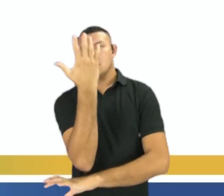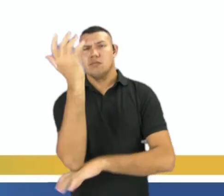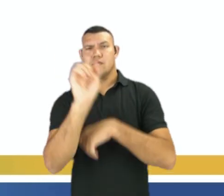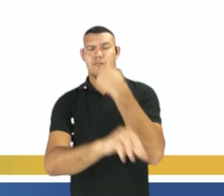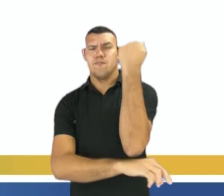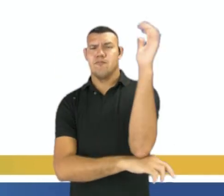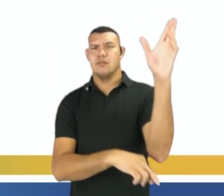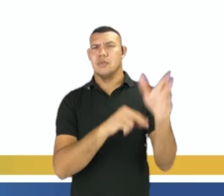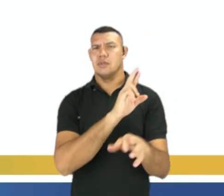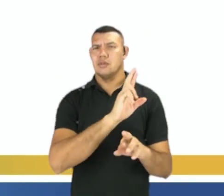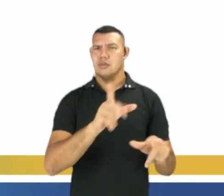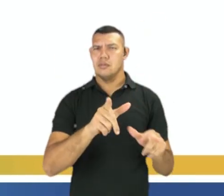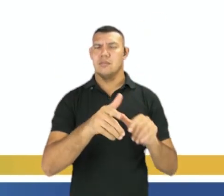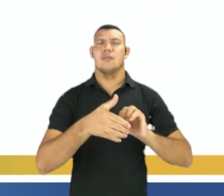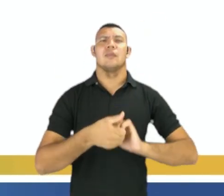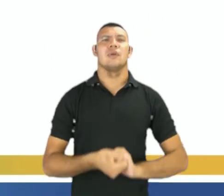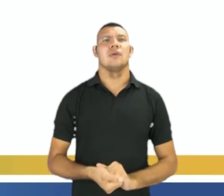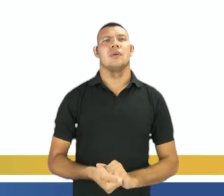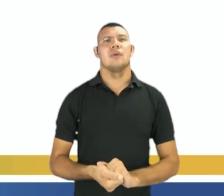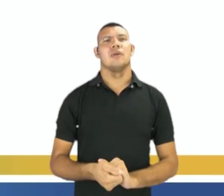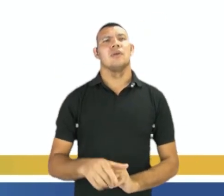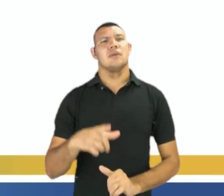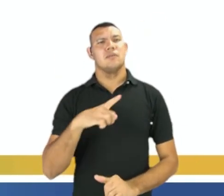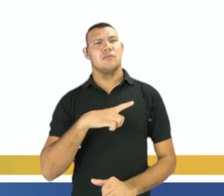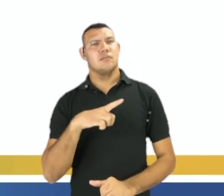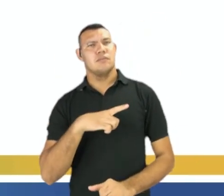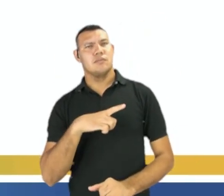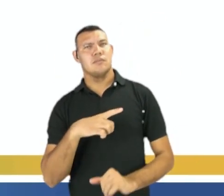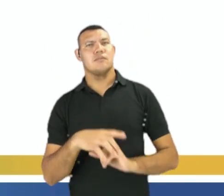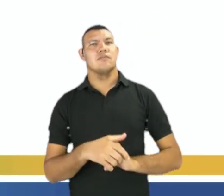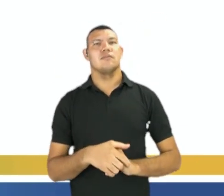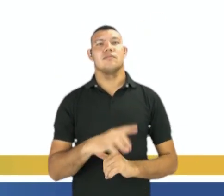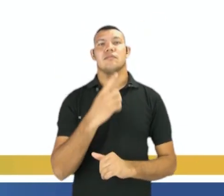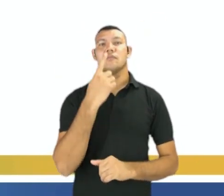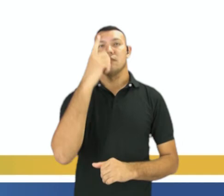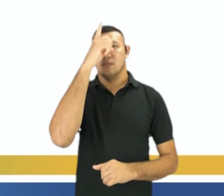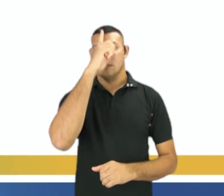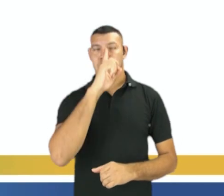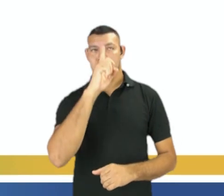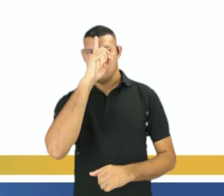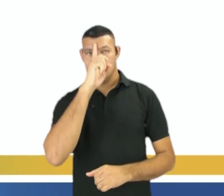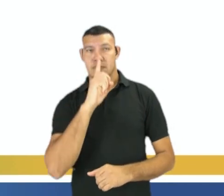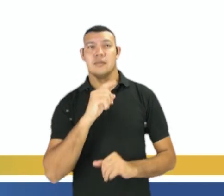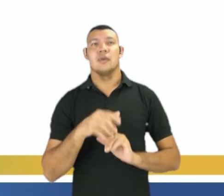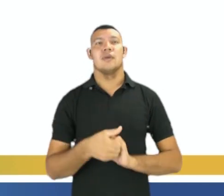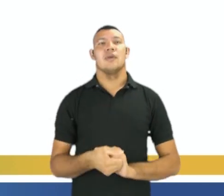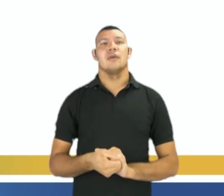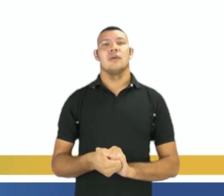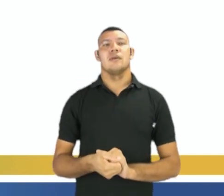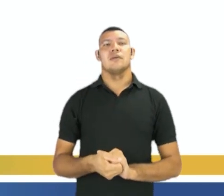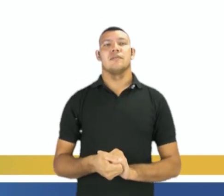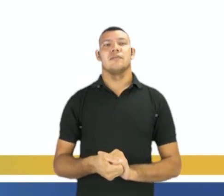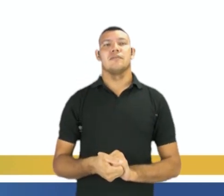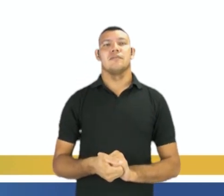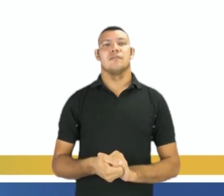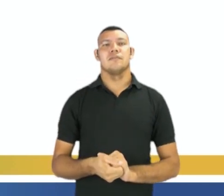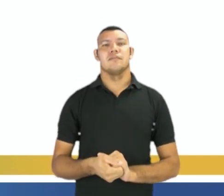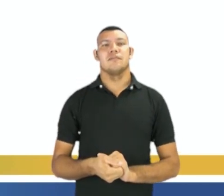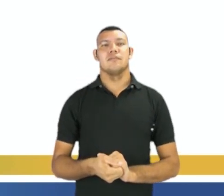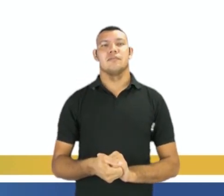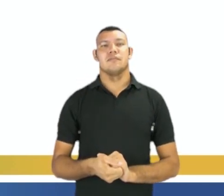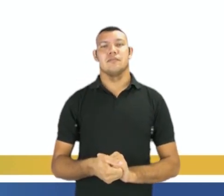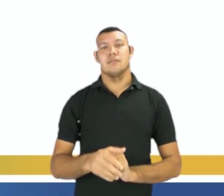clima equatorial, nós temos o clima tropical de amarelo, né? Essa parte de verde nós temos aí o